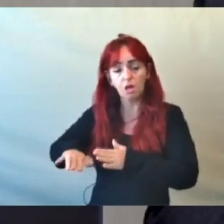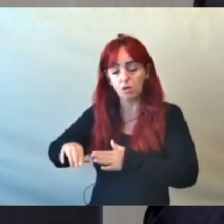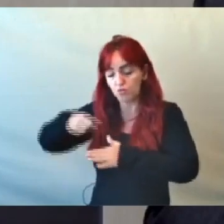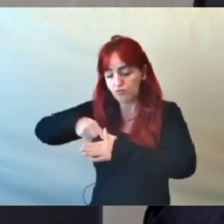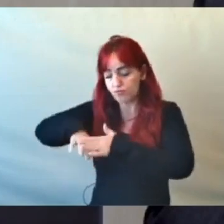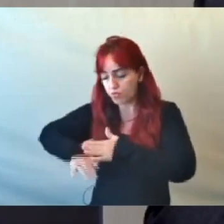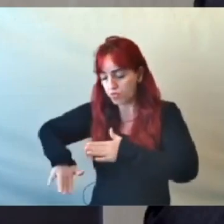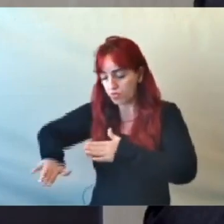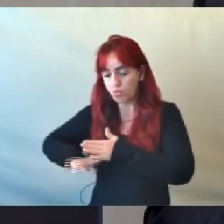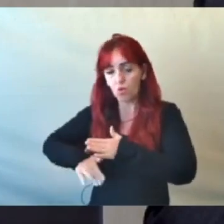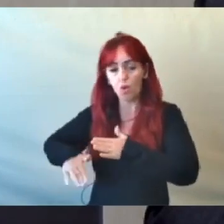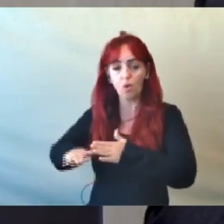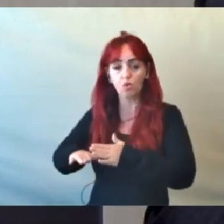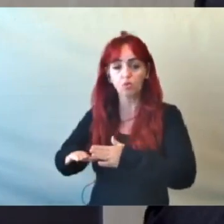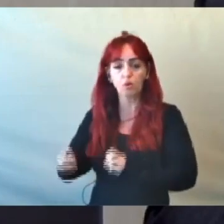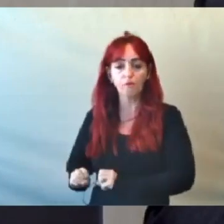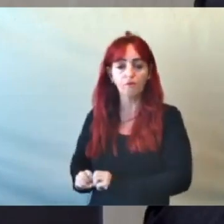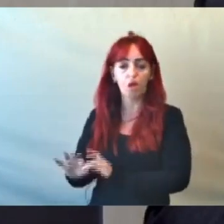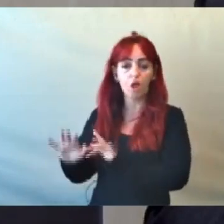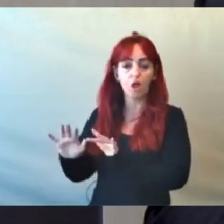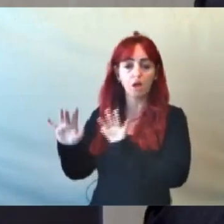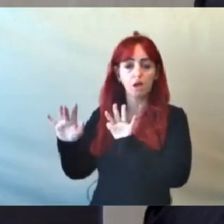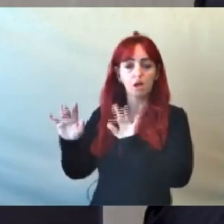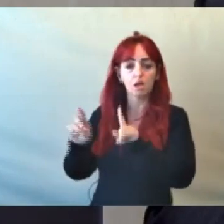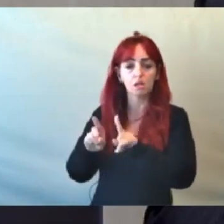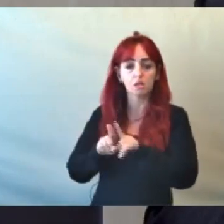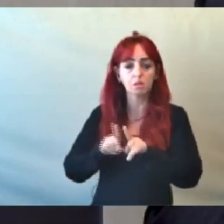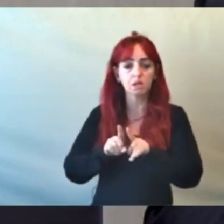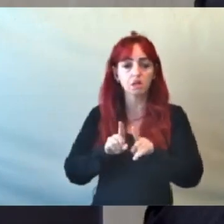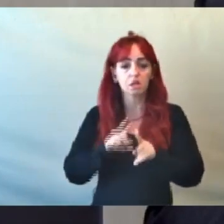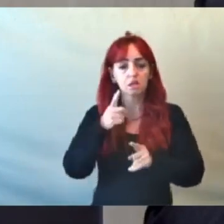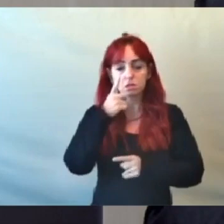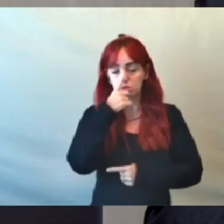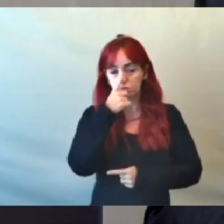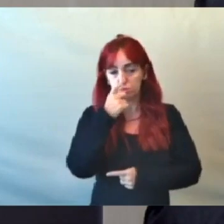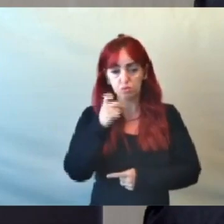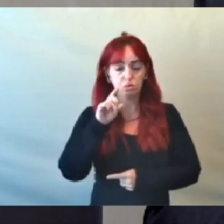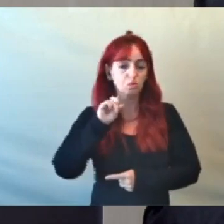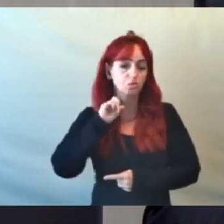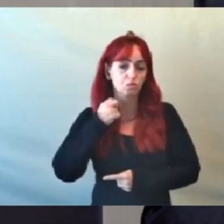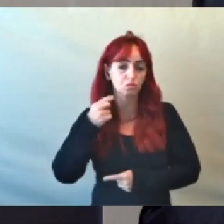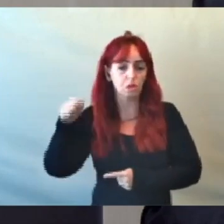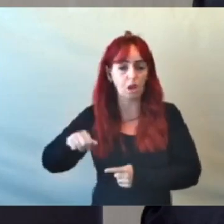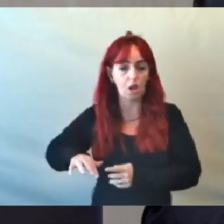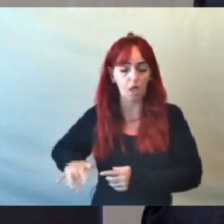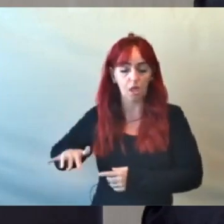capturado, essa poluição depositada aí no fundo